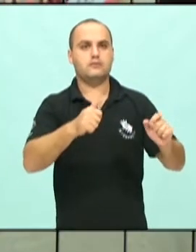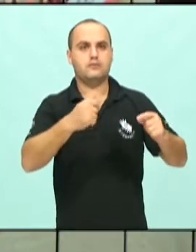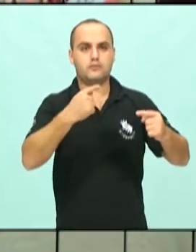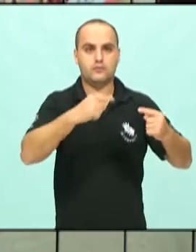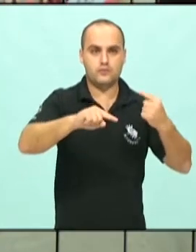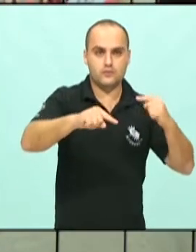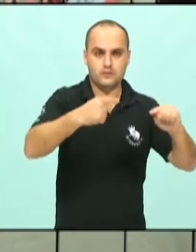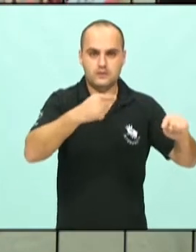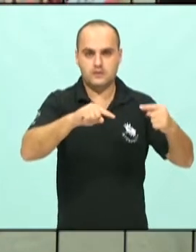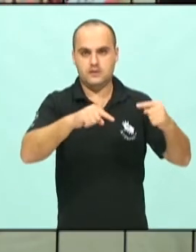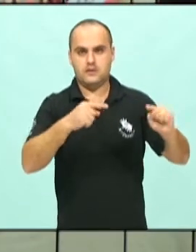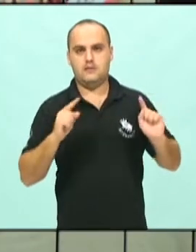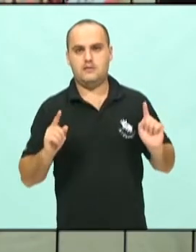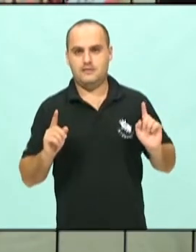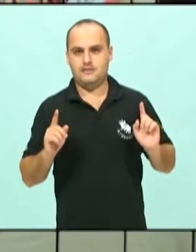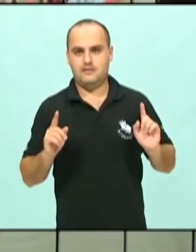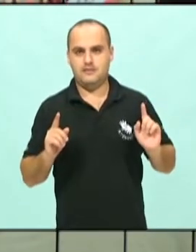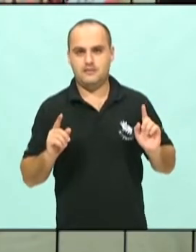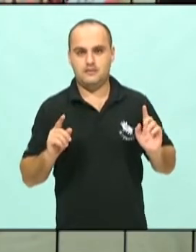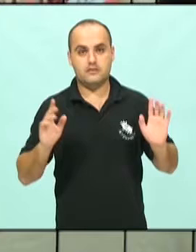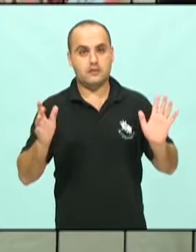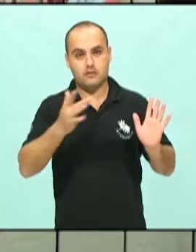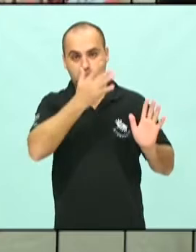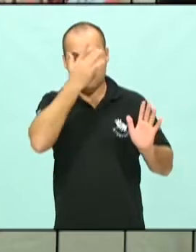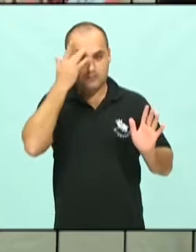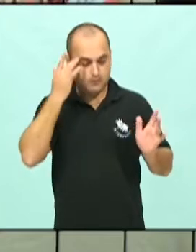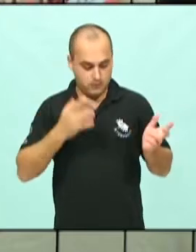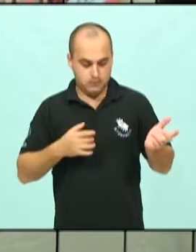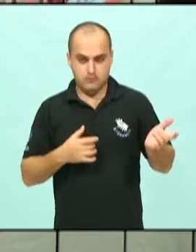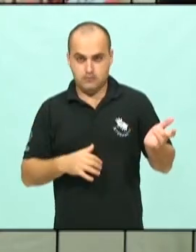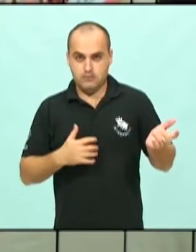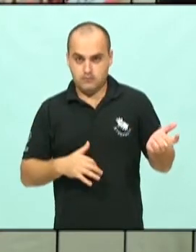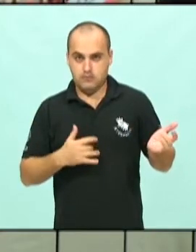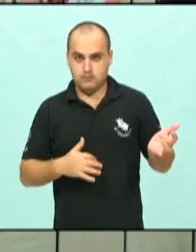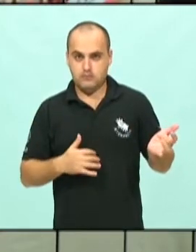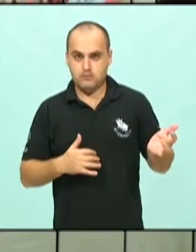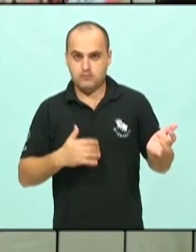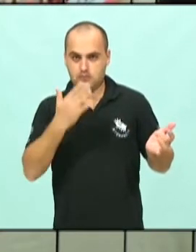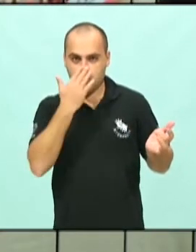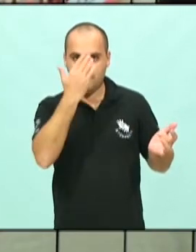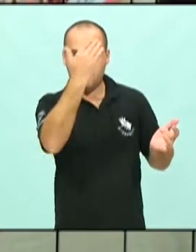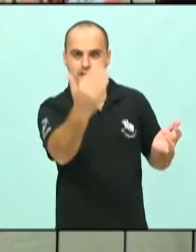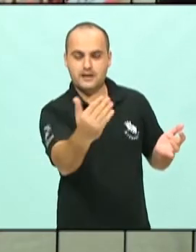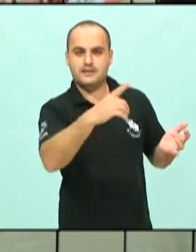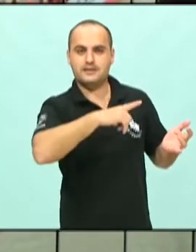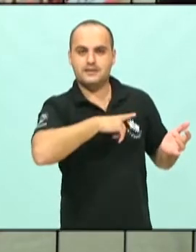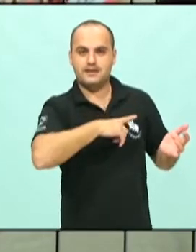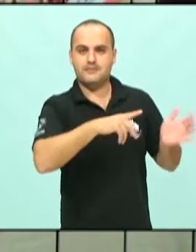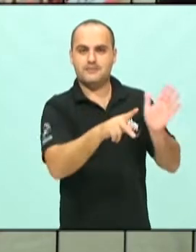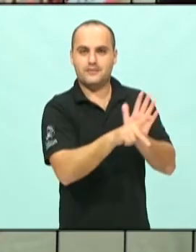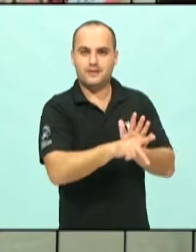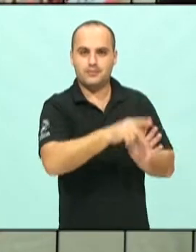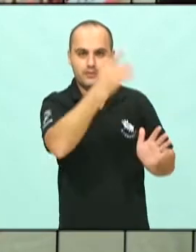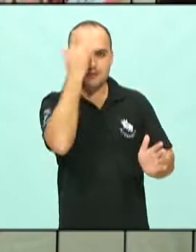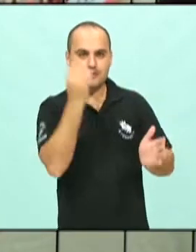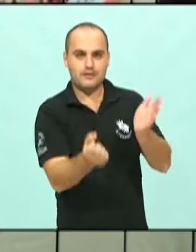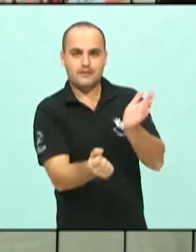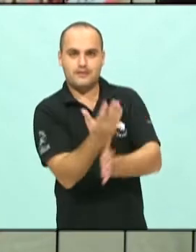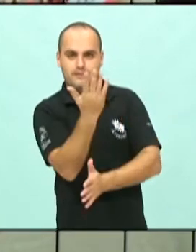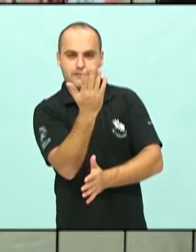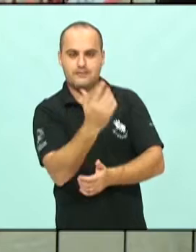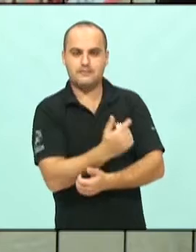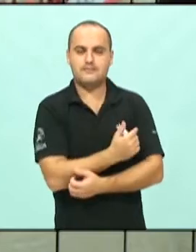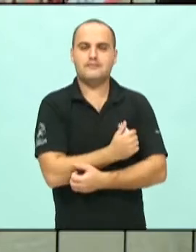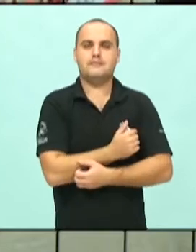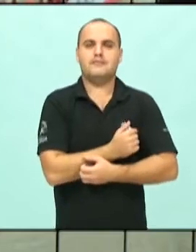o compositor está à frente do violonista nesse caso, né? Então, o protagonista é a música e não o violão.